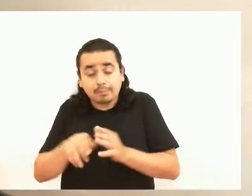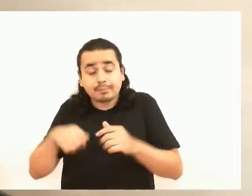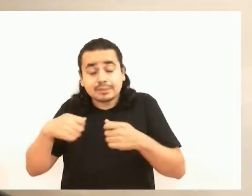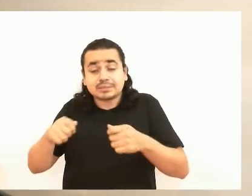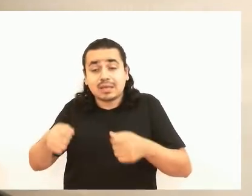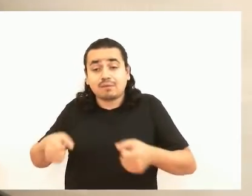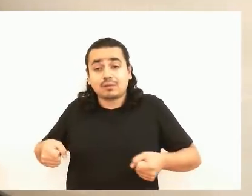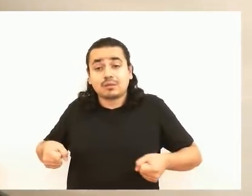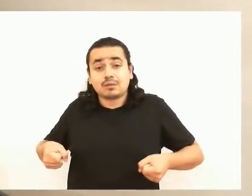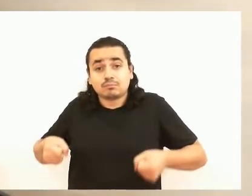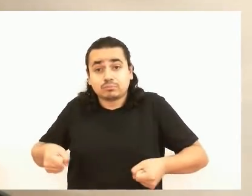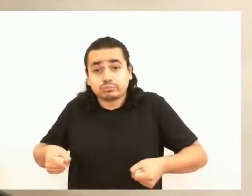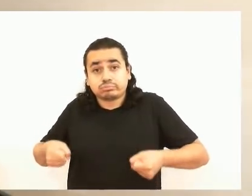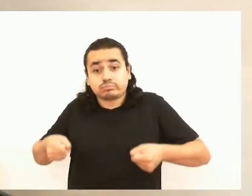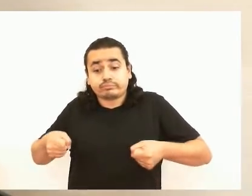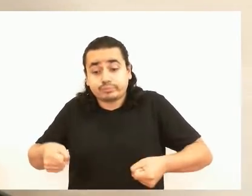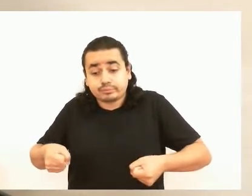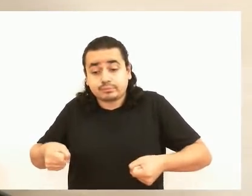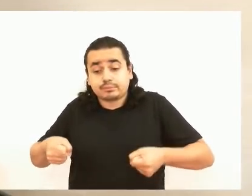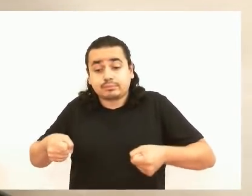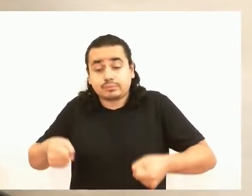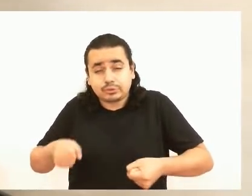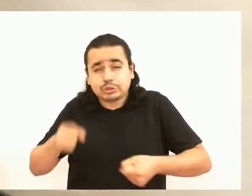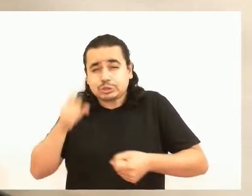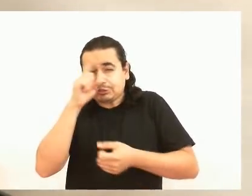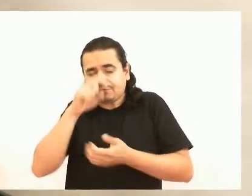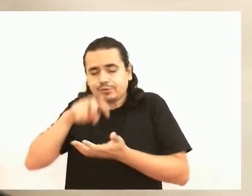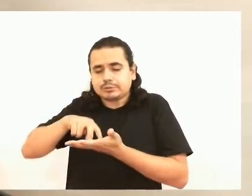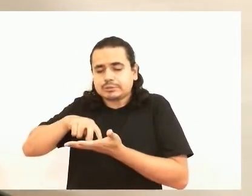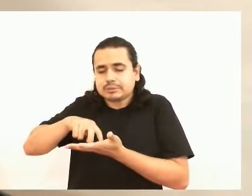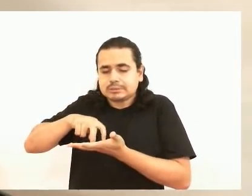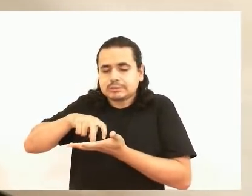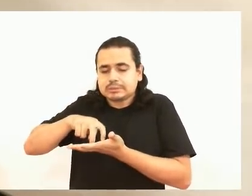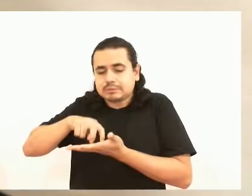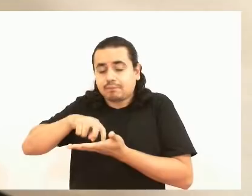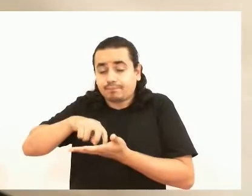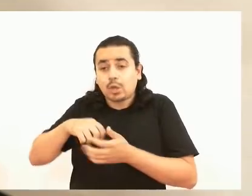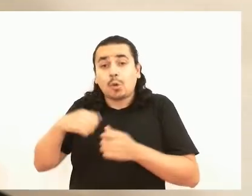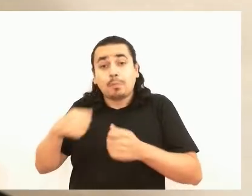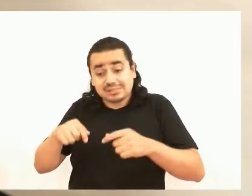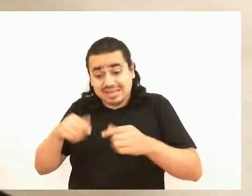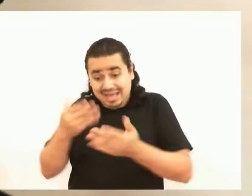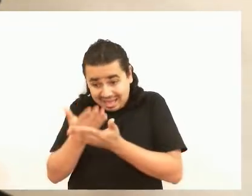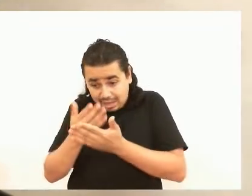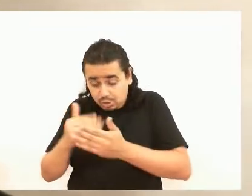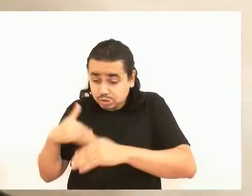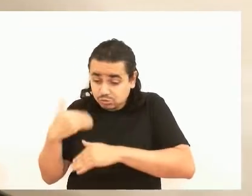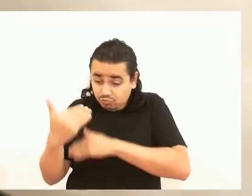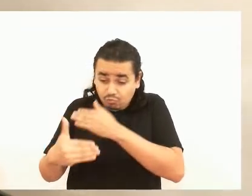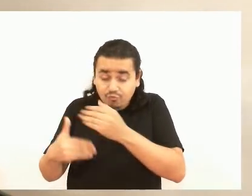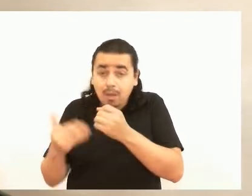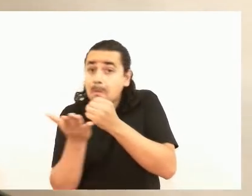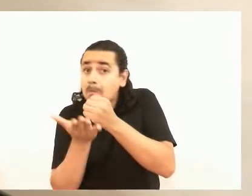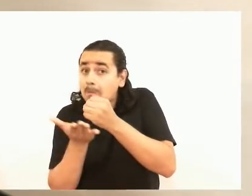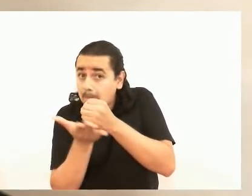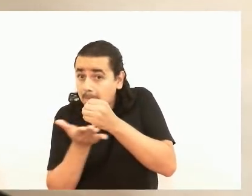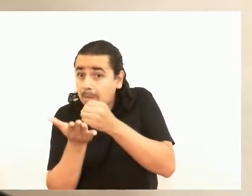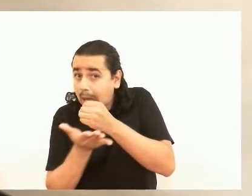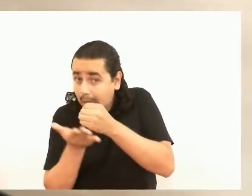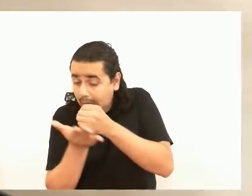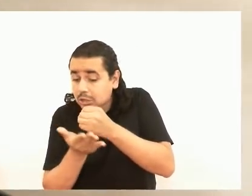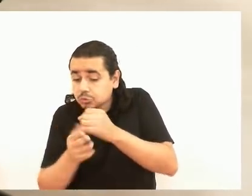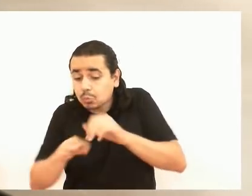né e também então eu tinha que desenvolver muito aula no nível baixo né no